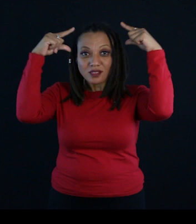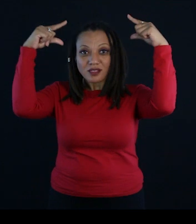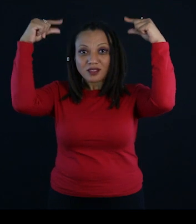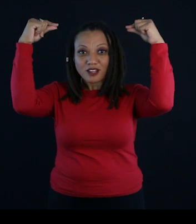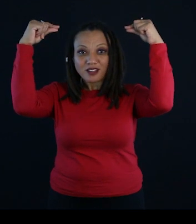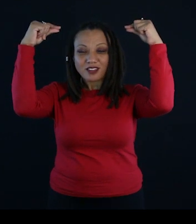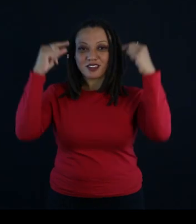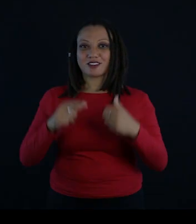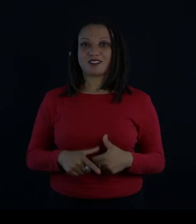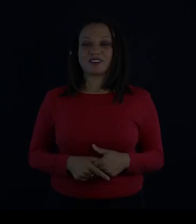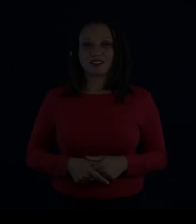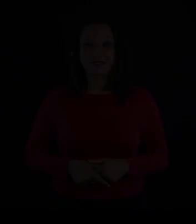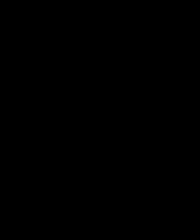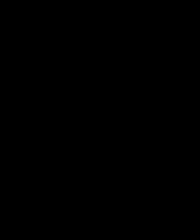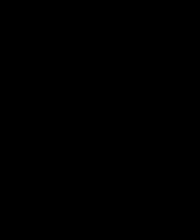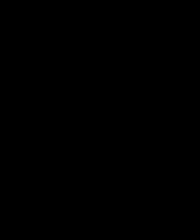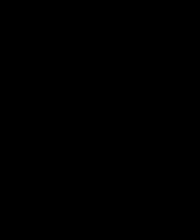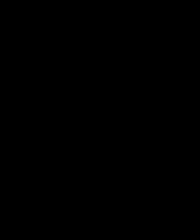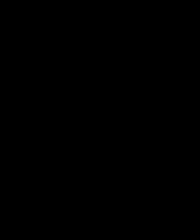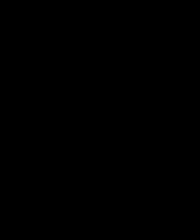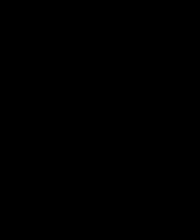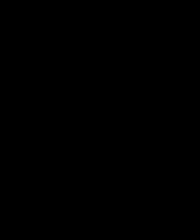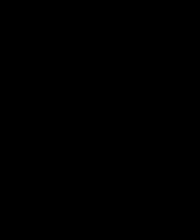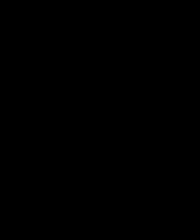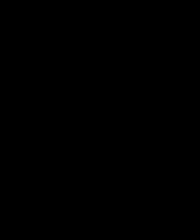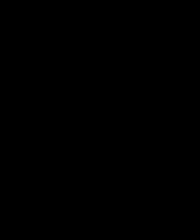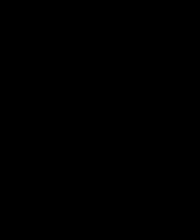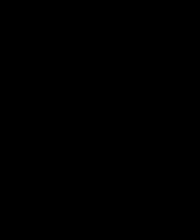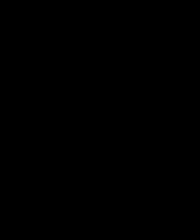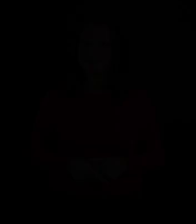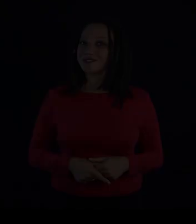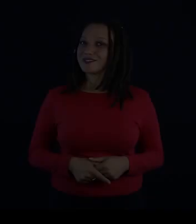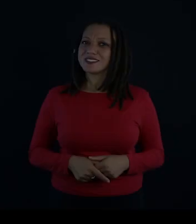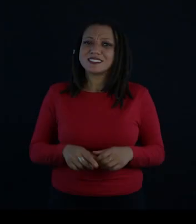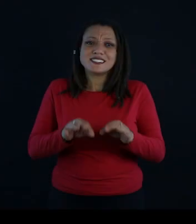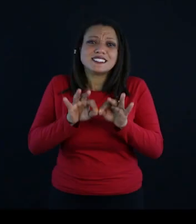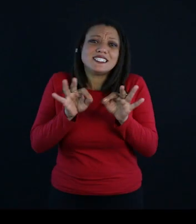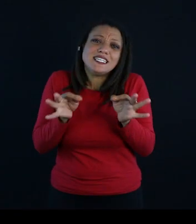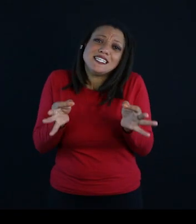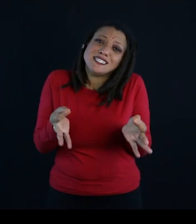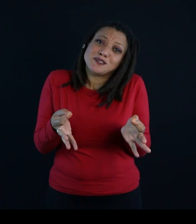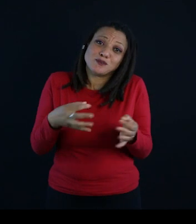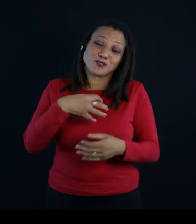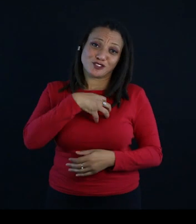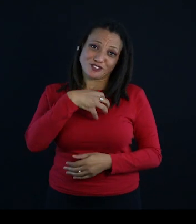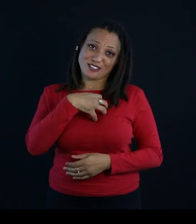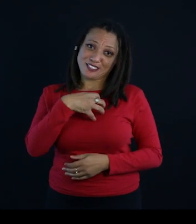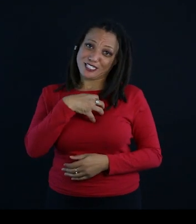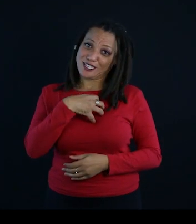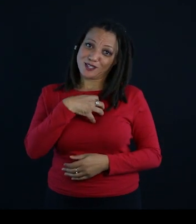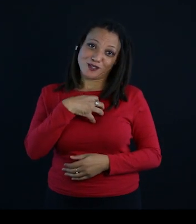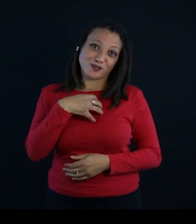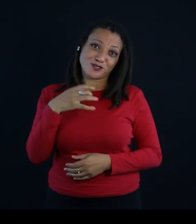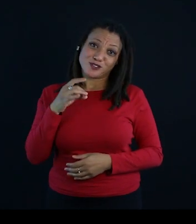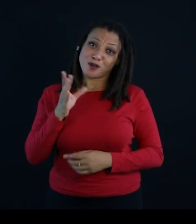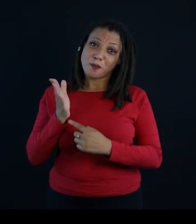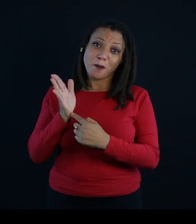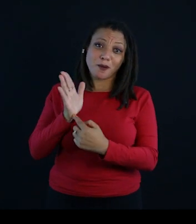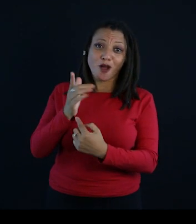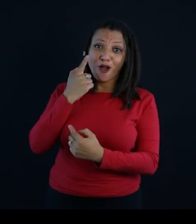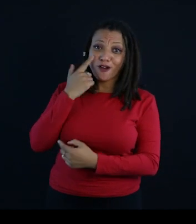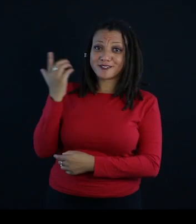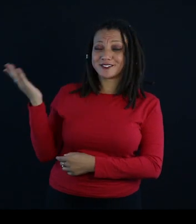dele. É tudo muito simples, tá, gente? Só